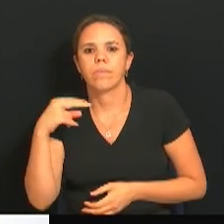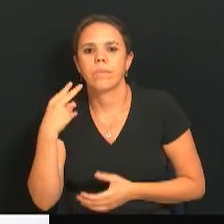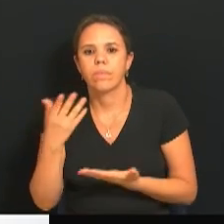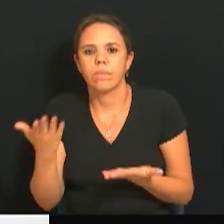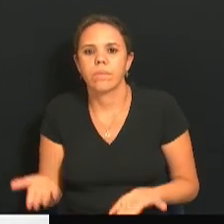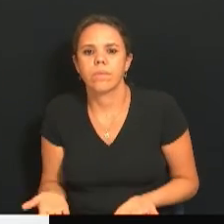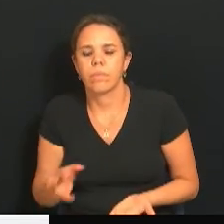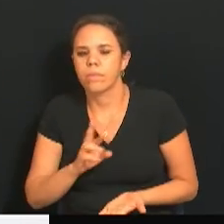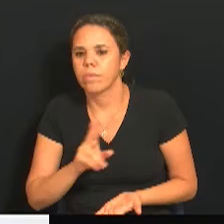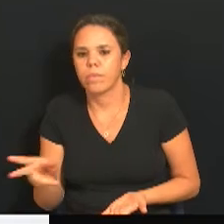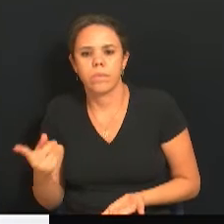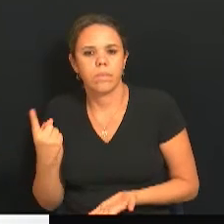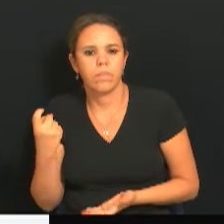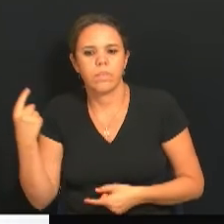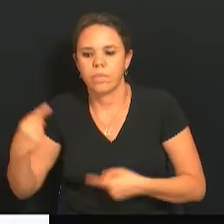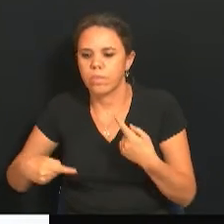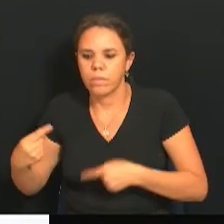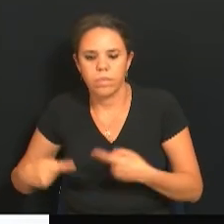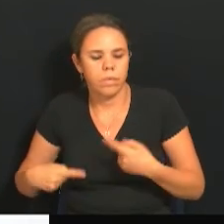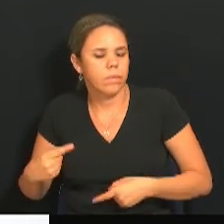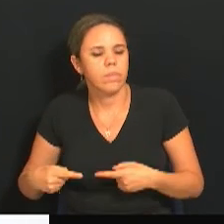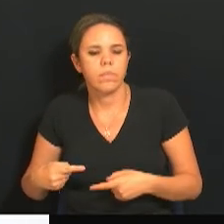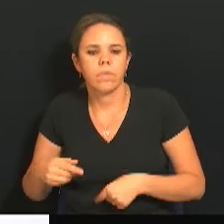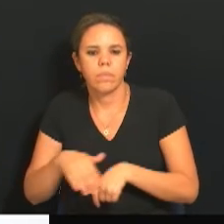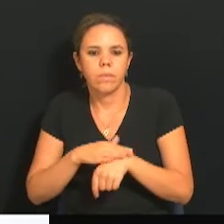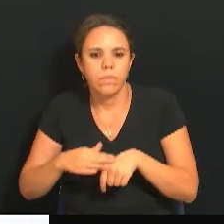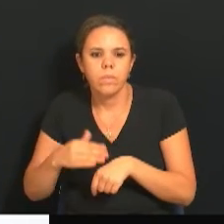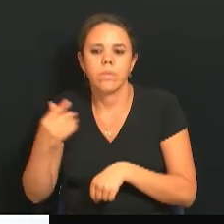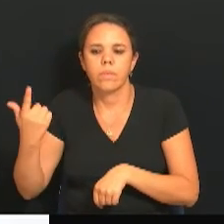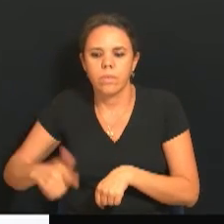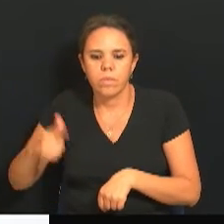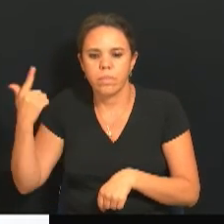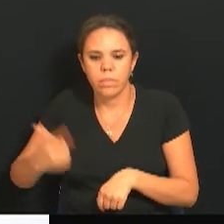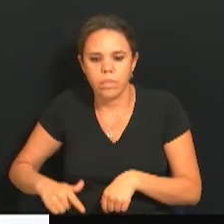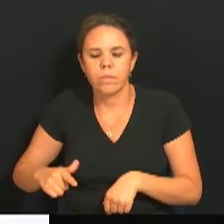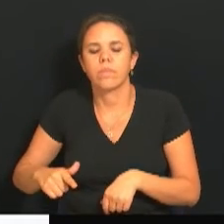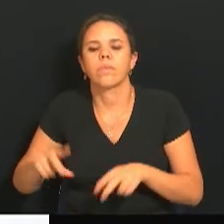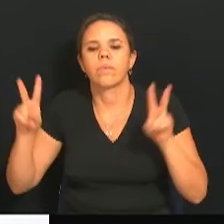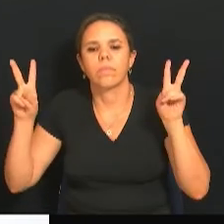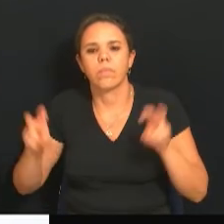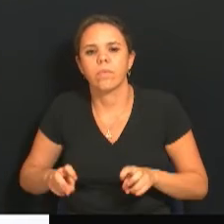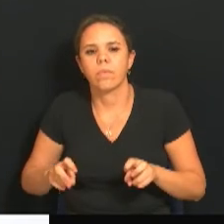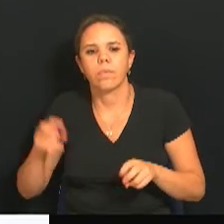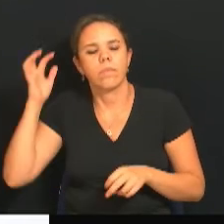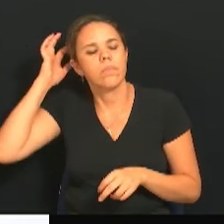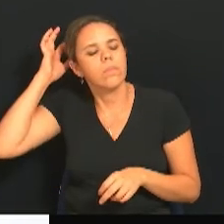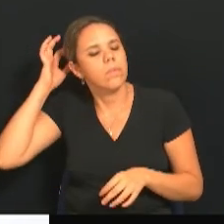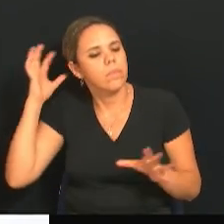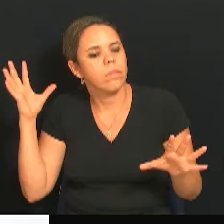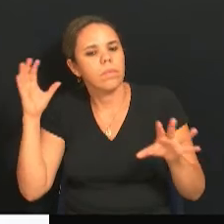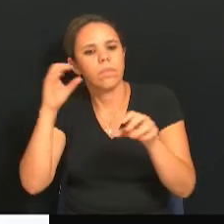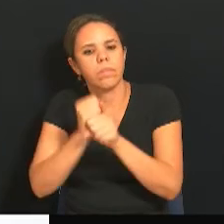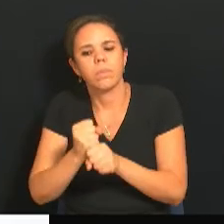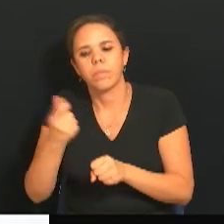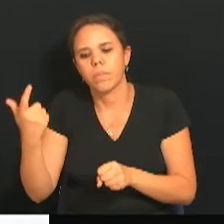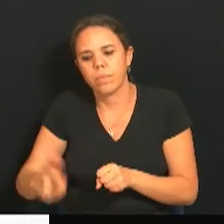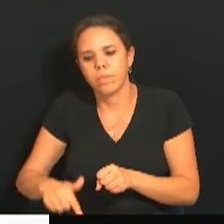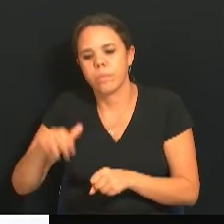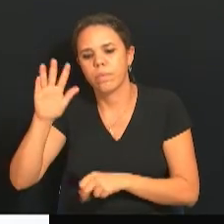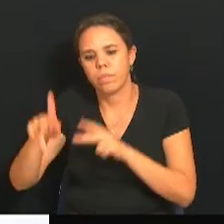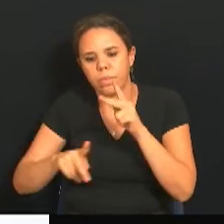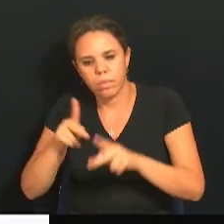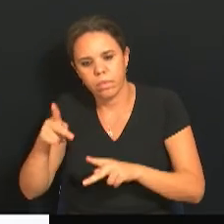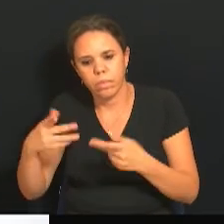vai ser o único debate. A gente vai ter que conversar mais vezes sobre esse assunto e reunir a cada vez mais